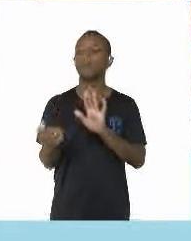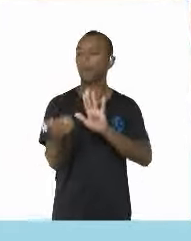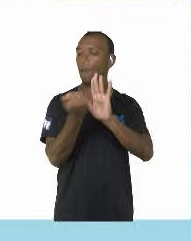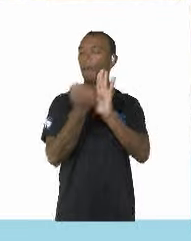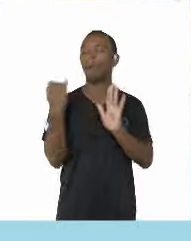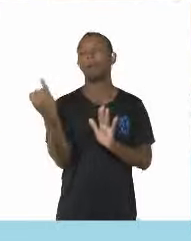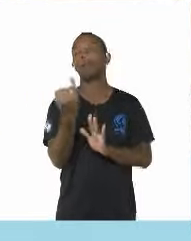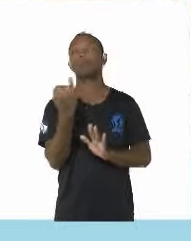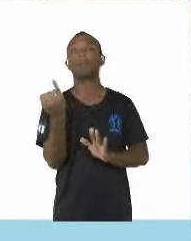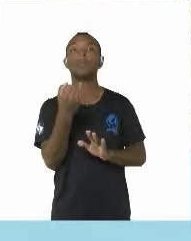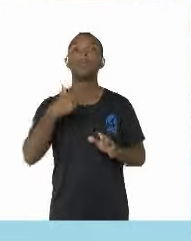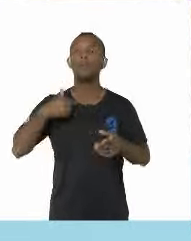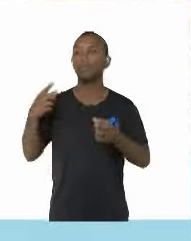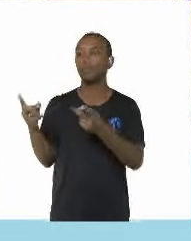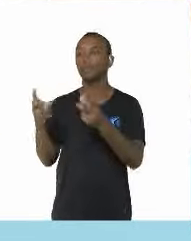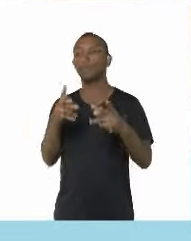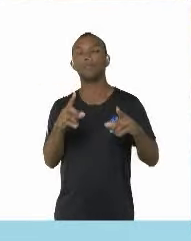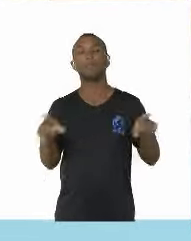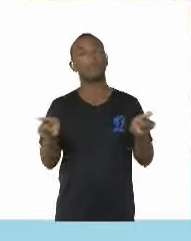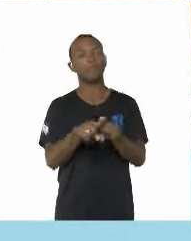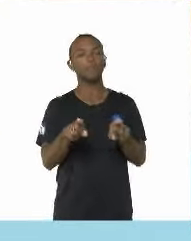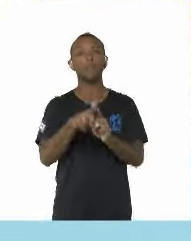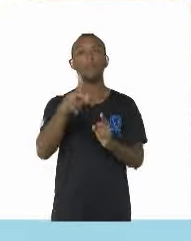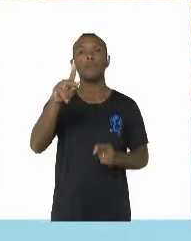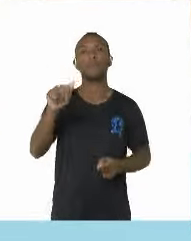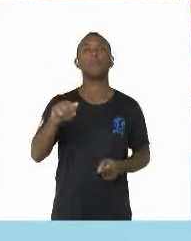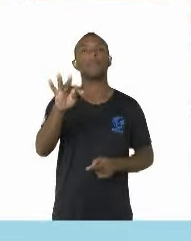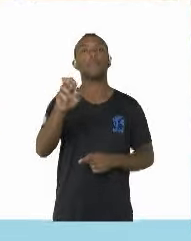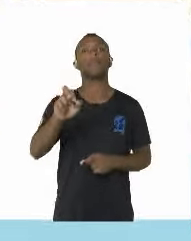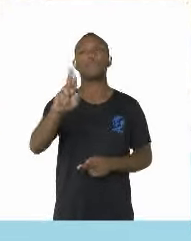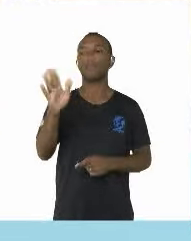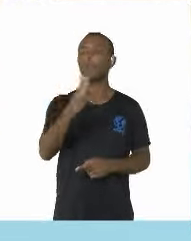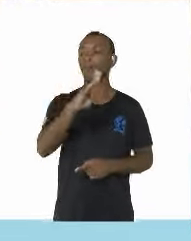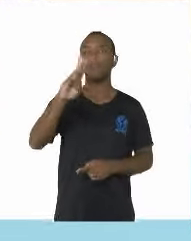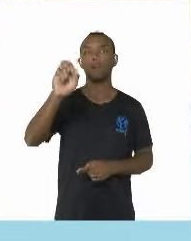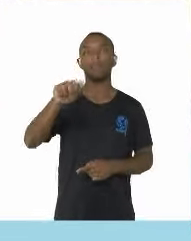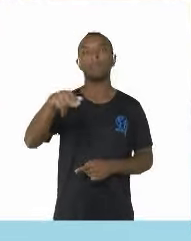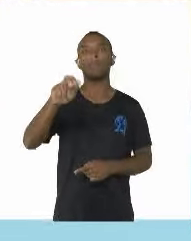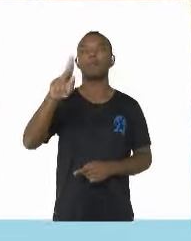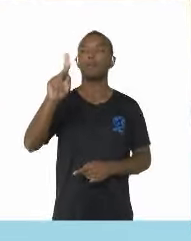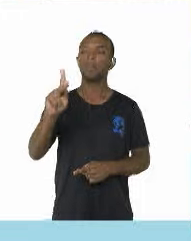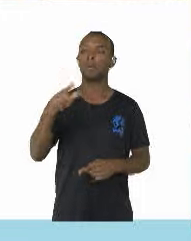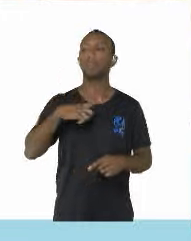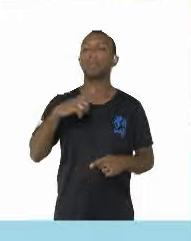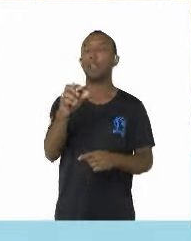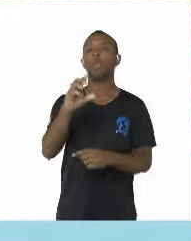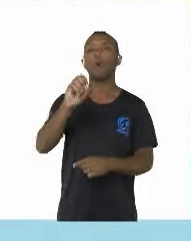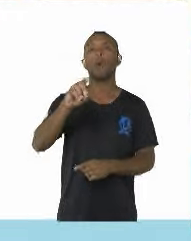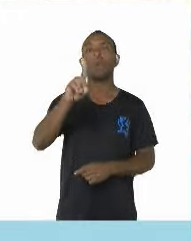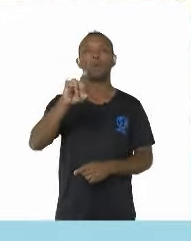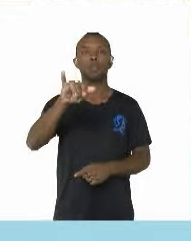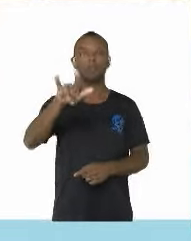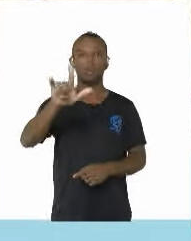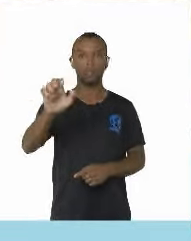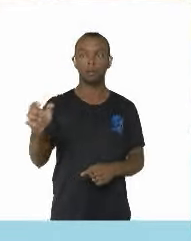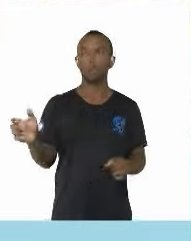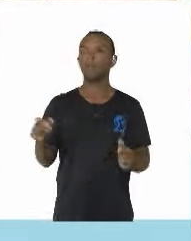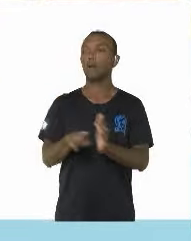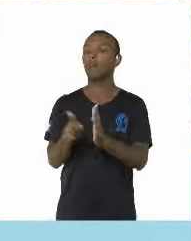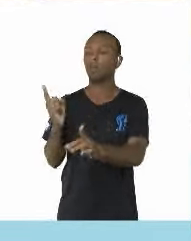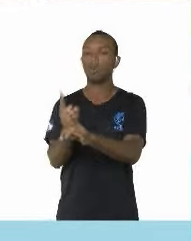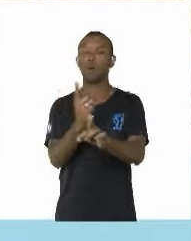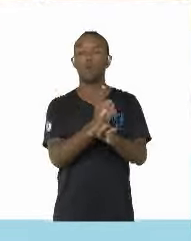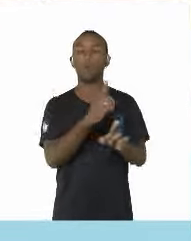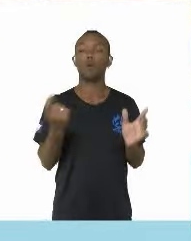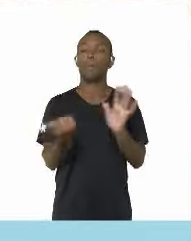que eu também vendi pelo Pattern Bank, essa estampa para ela. E a Odile Collective já é uma marca portuguesa que me encontrou pelo